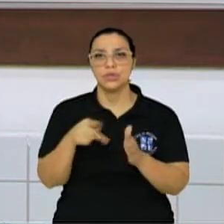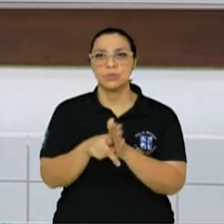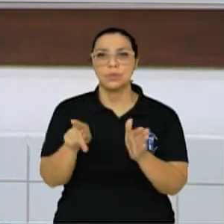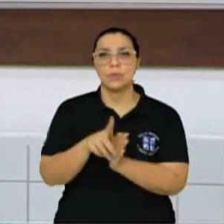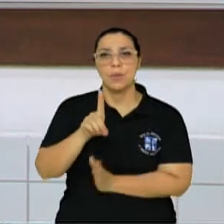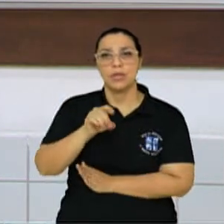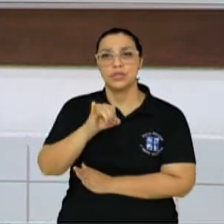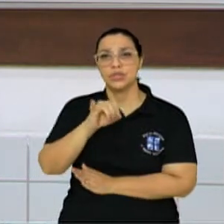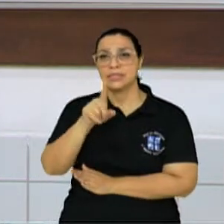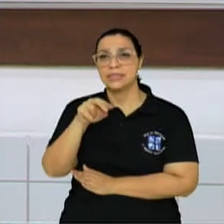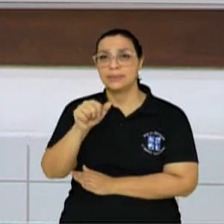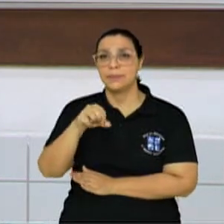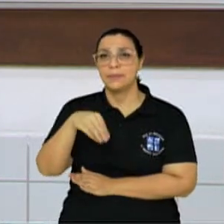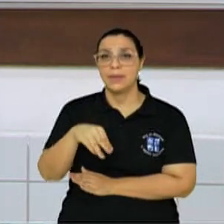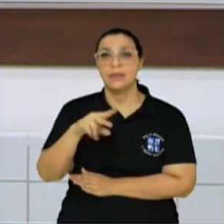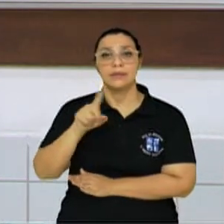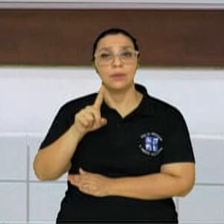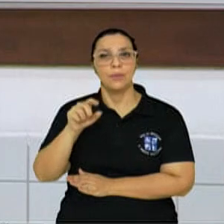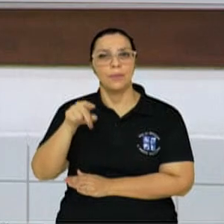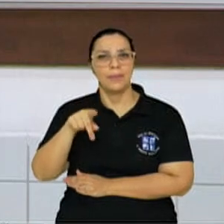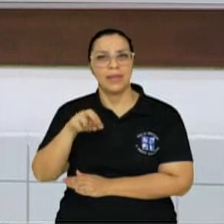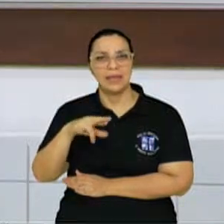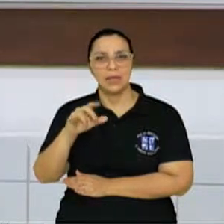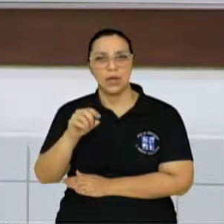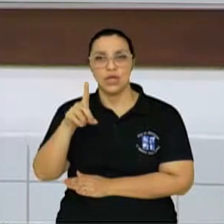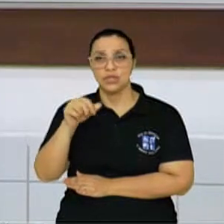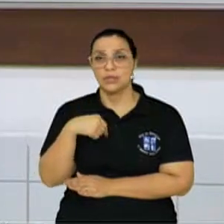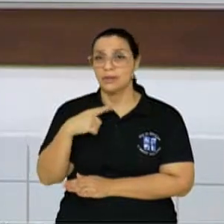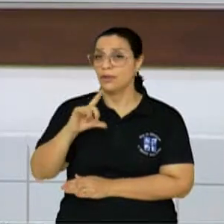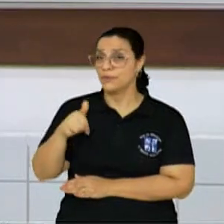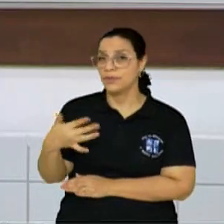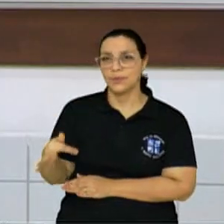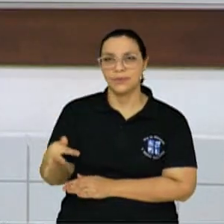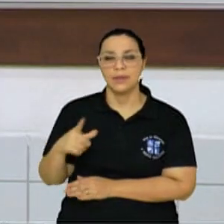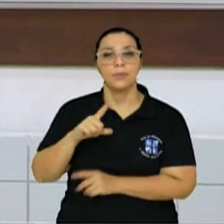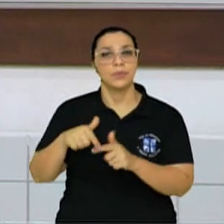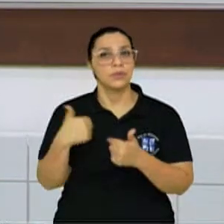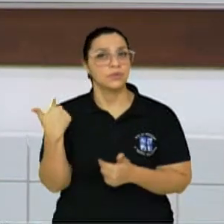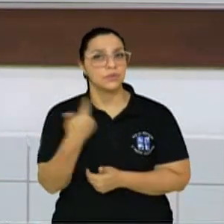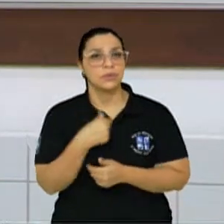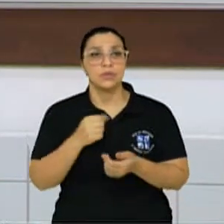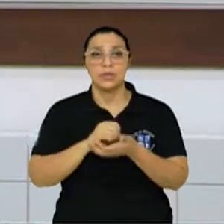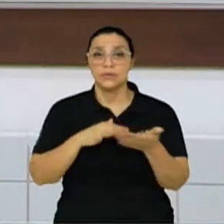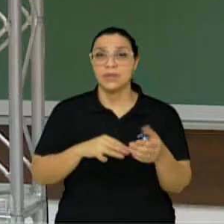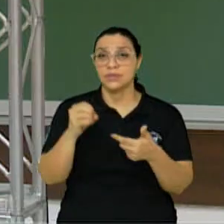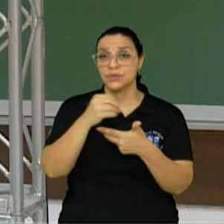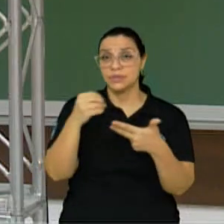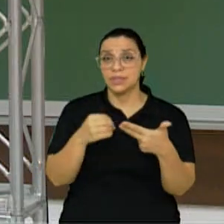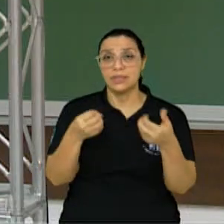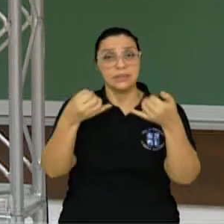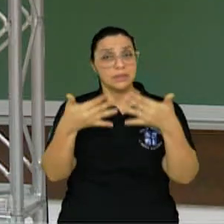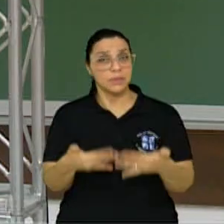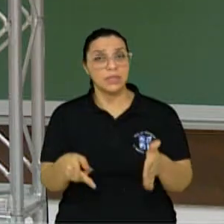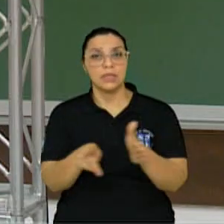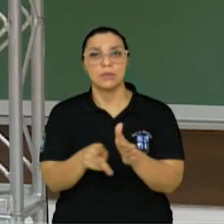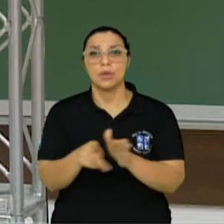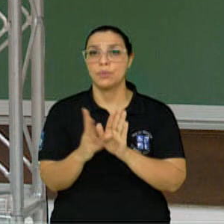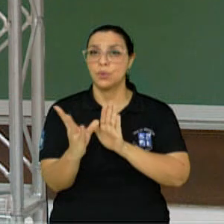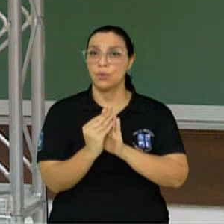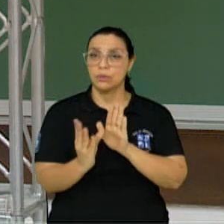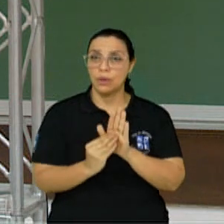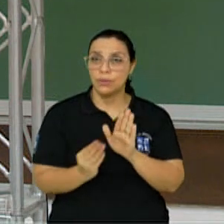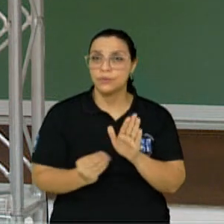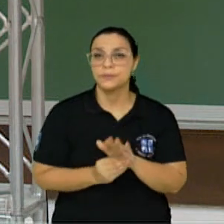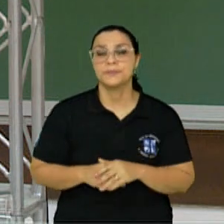não periódica infinita. Tá bom? Então, vamos agora sim para um exercício de Enem que aplica esse